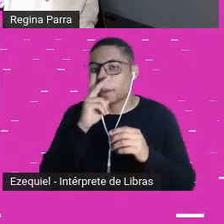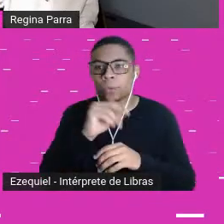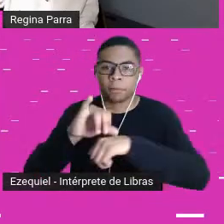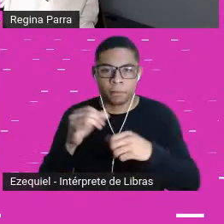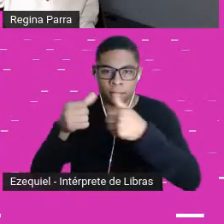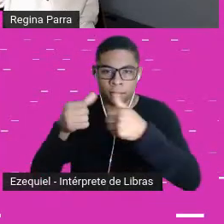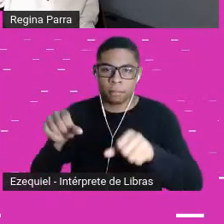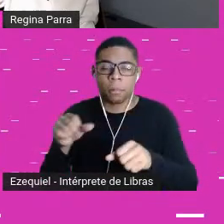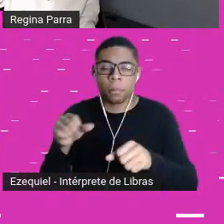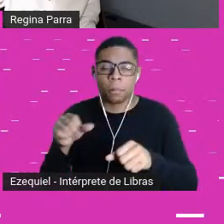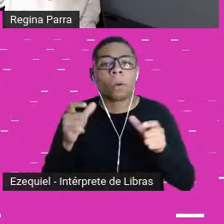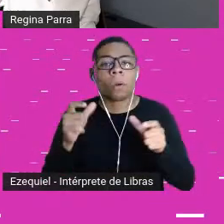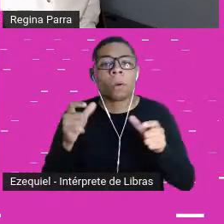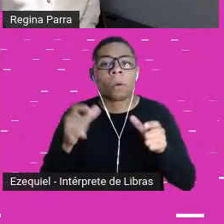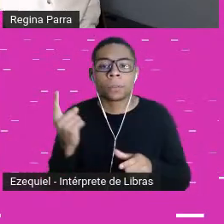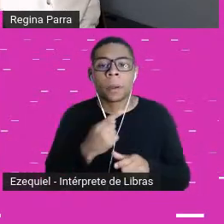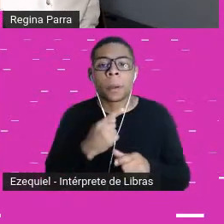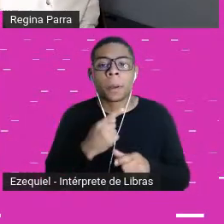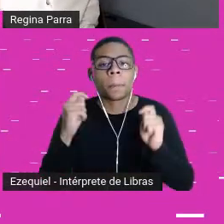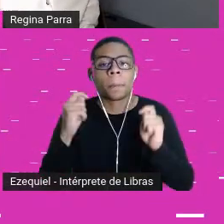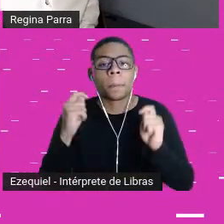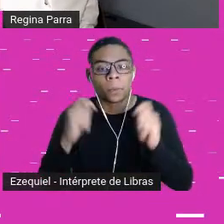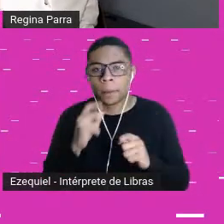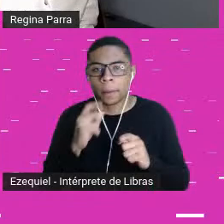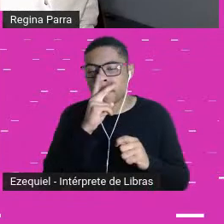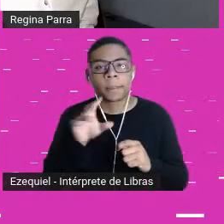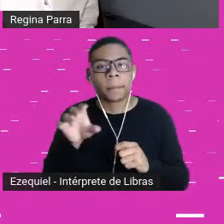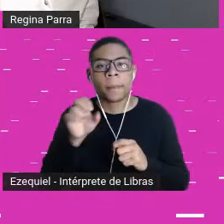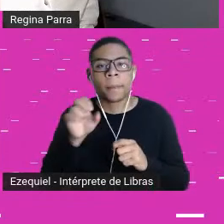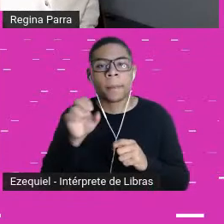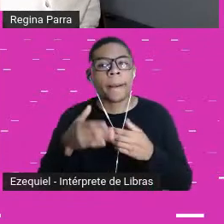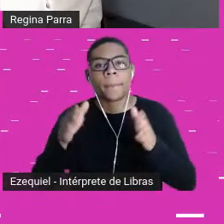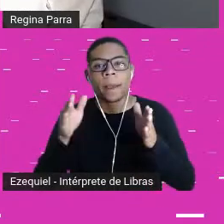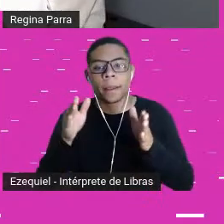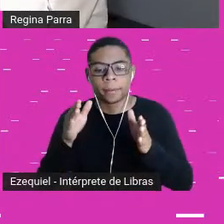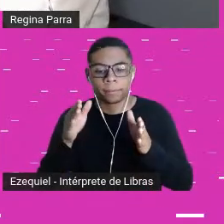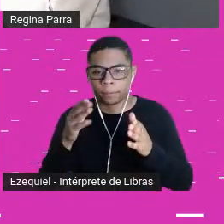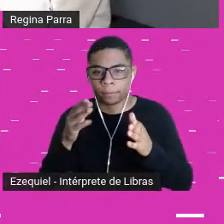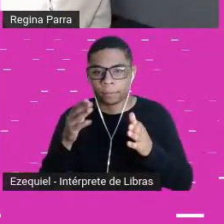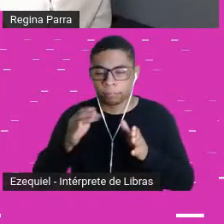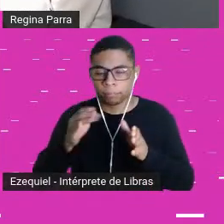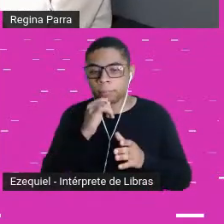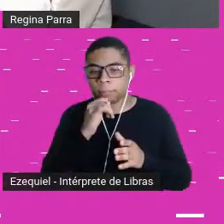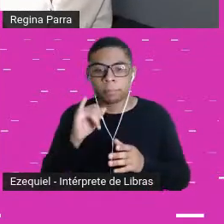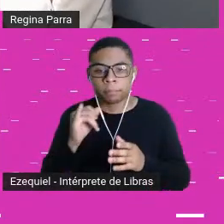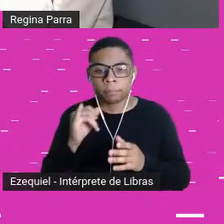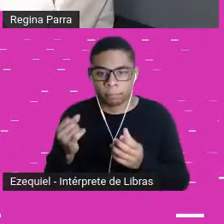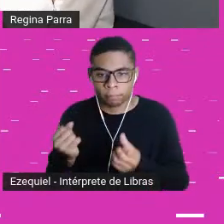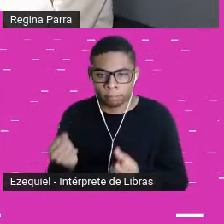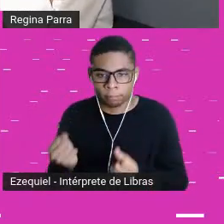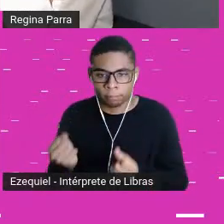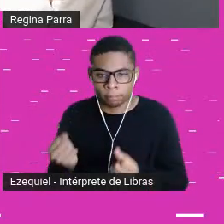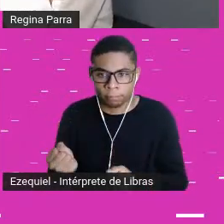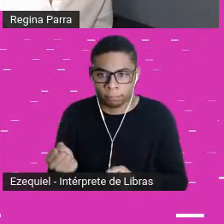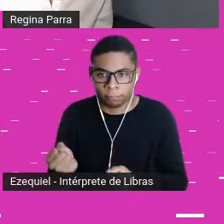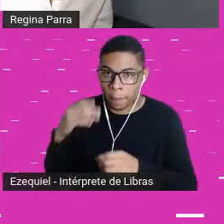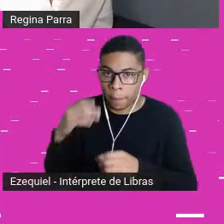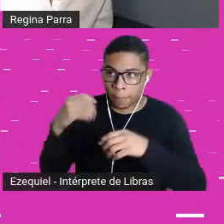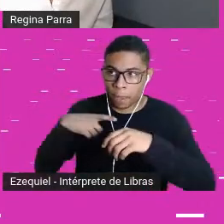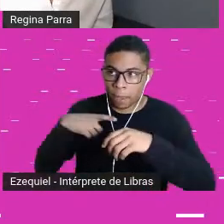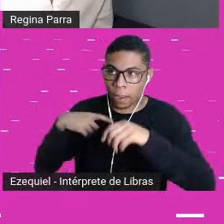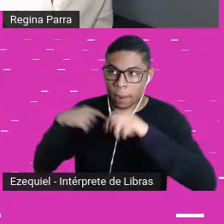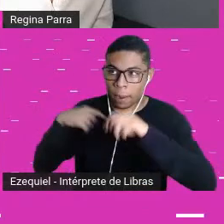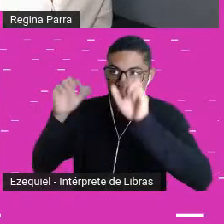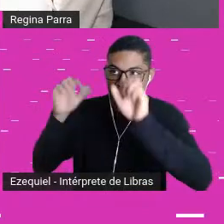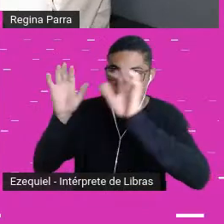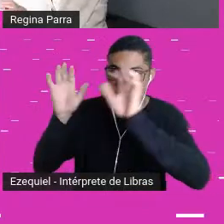ser aberto, assim, elas eram abertas por dentro, então, quando suspendia aquele pano, aparecia a